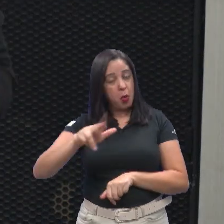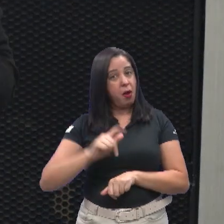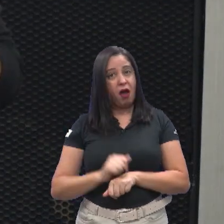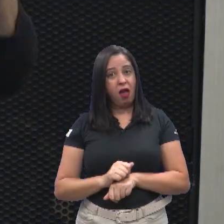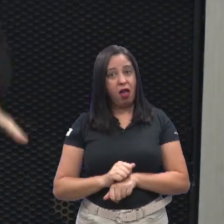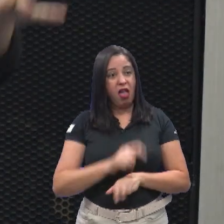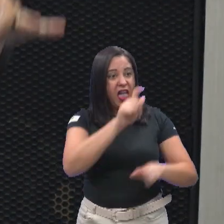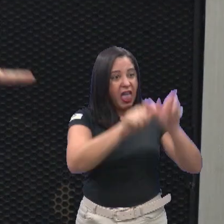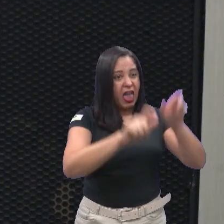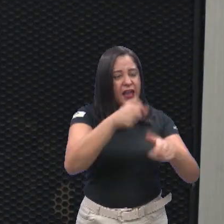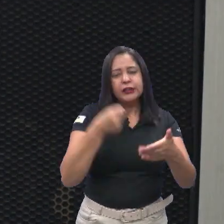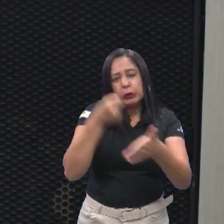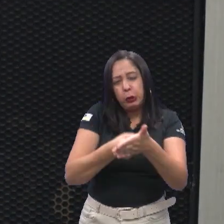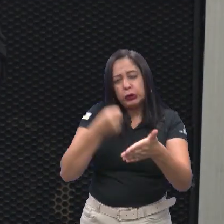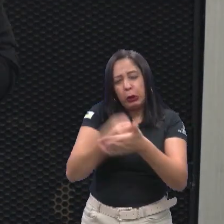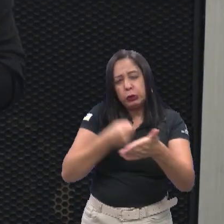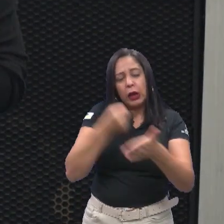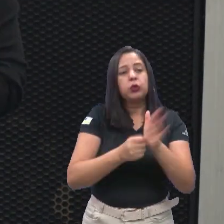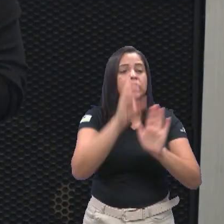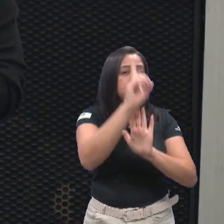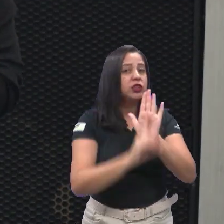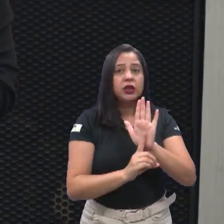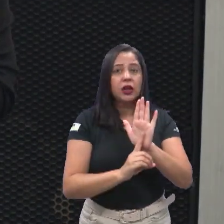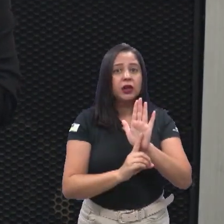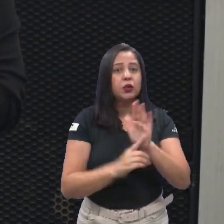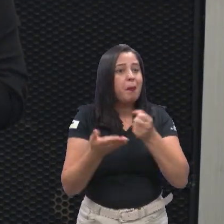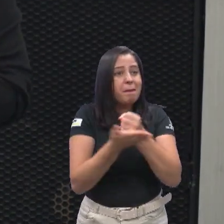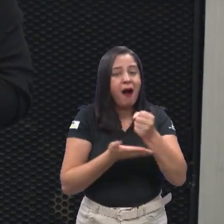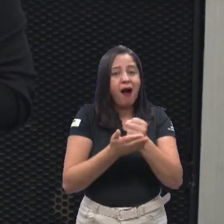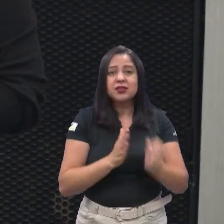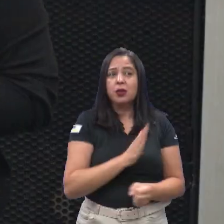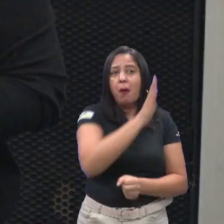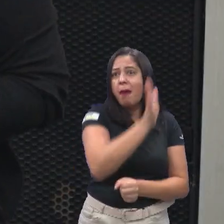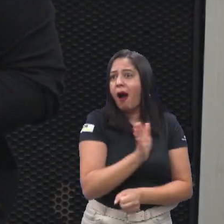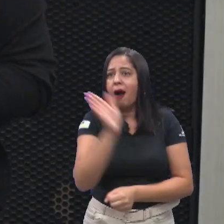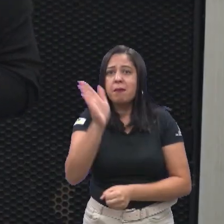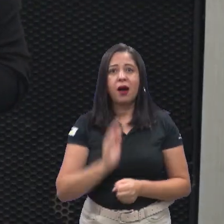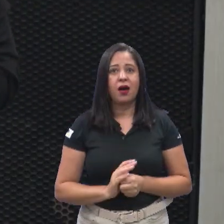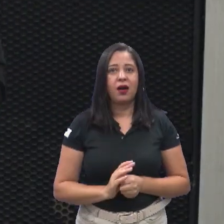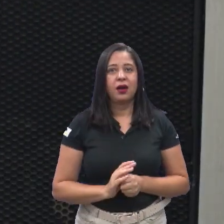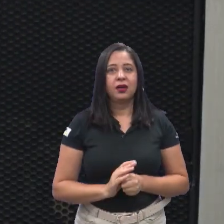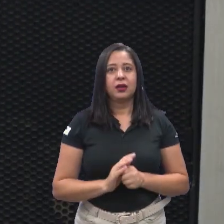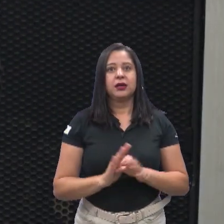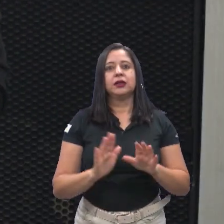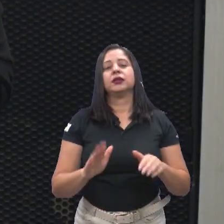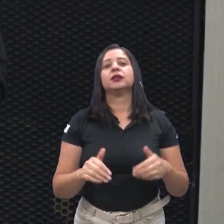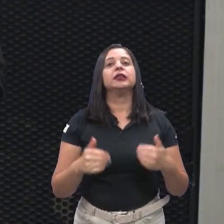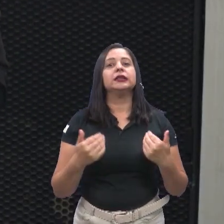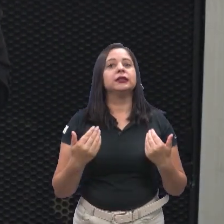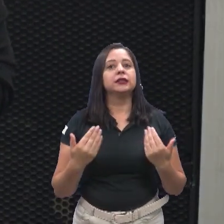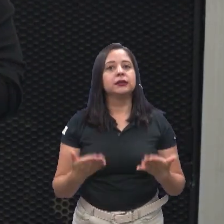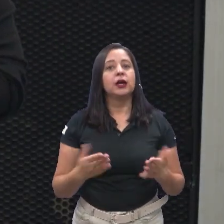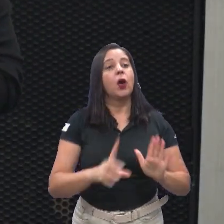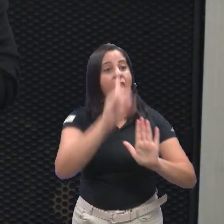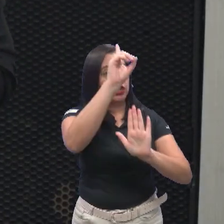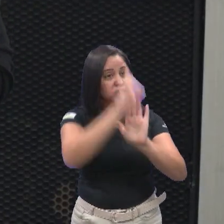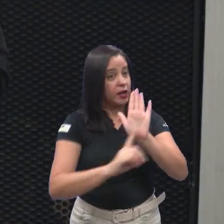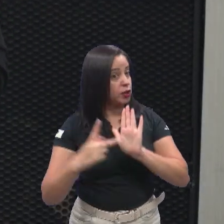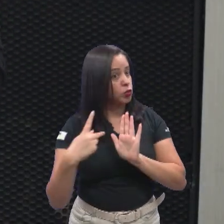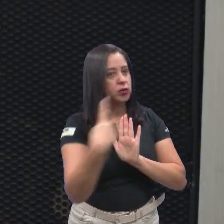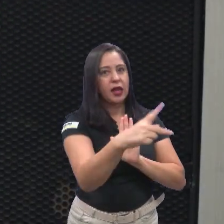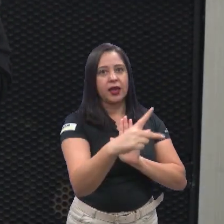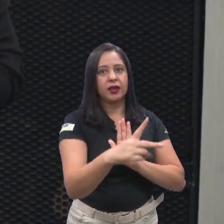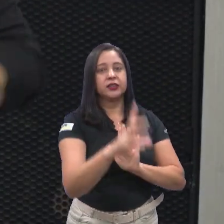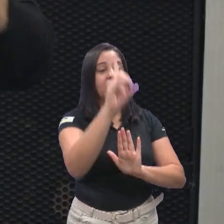que é básico, de ir e vir. Então não tinha nem que estar em pauta, o prefeito não teria que colocar isso em questão. É direito, eles têm o direito ao